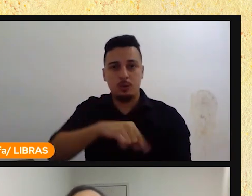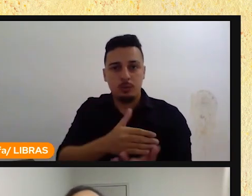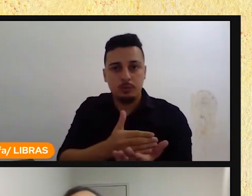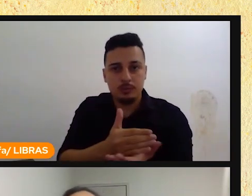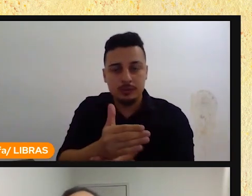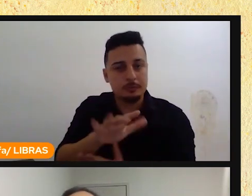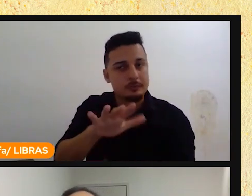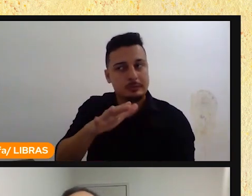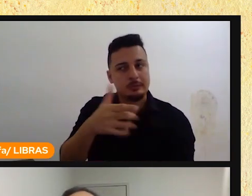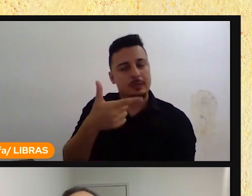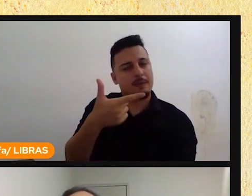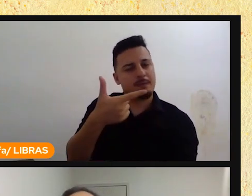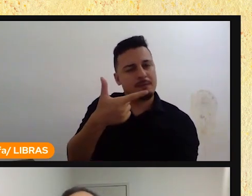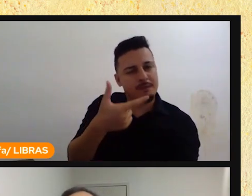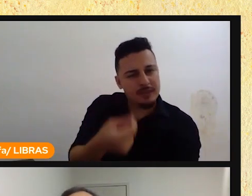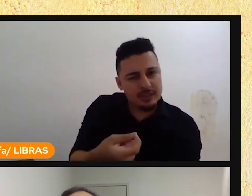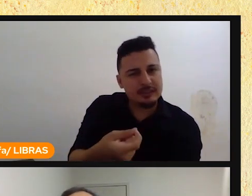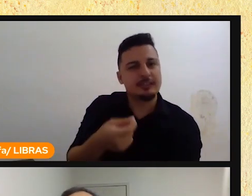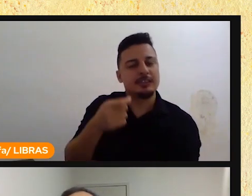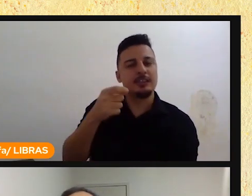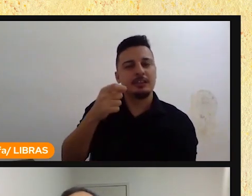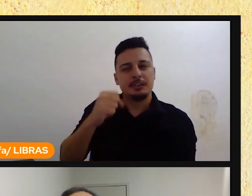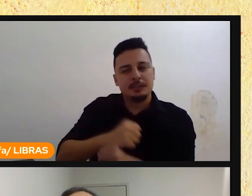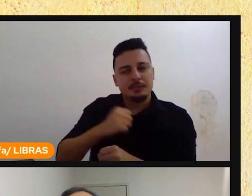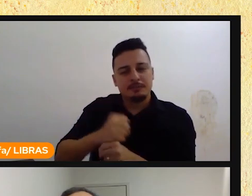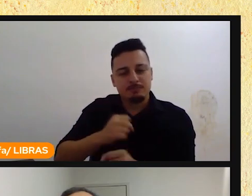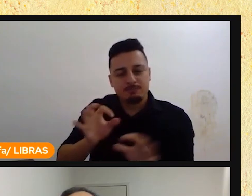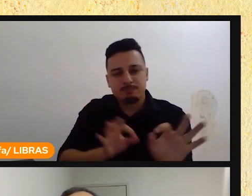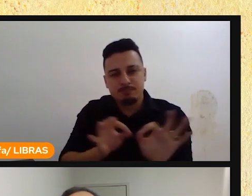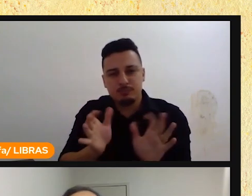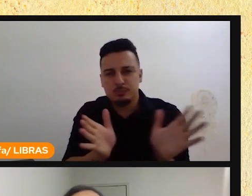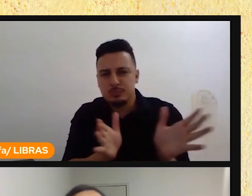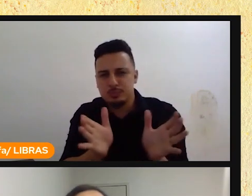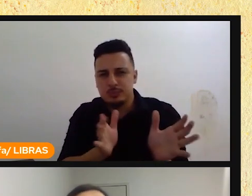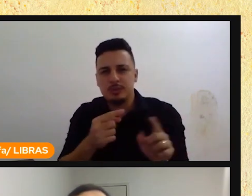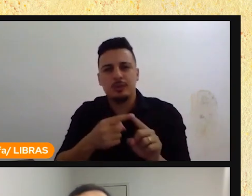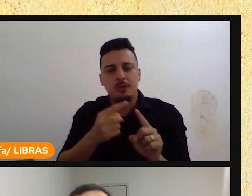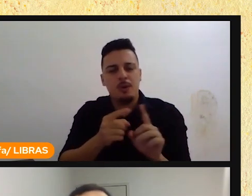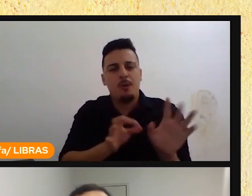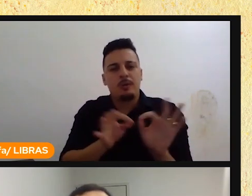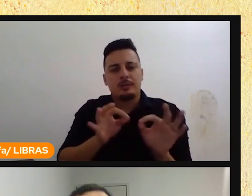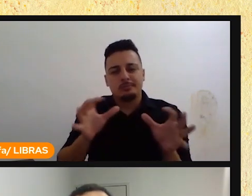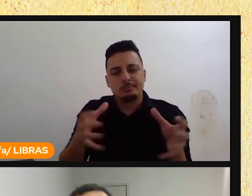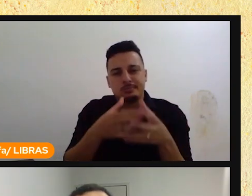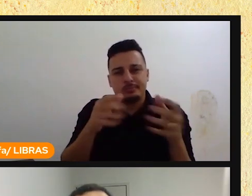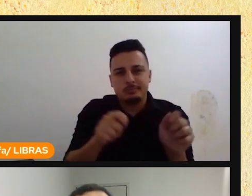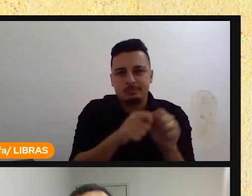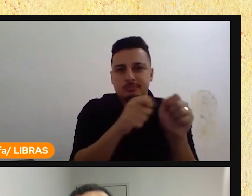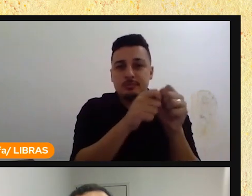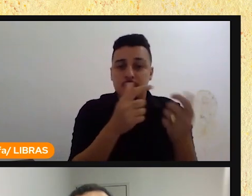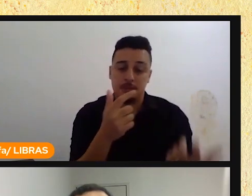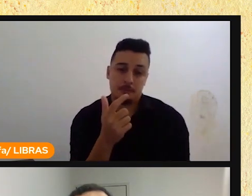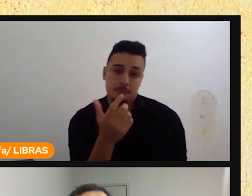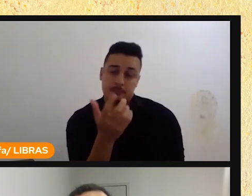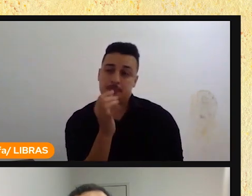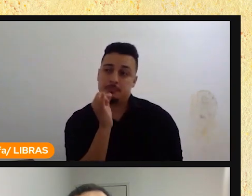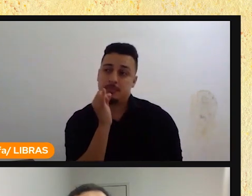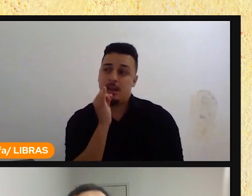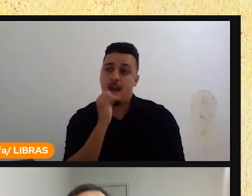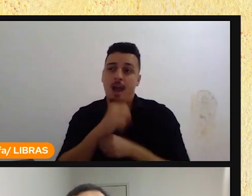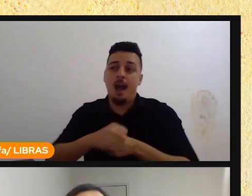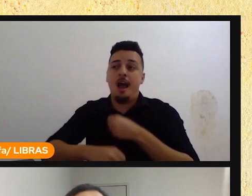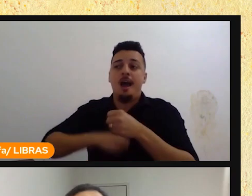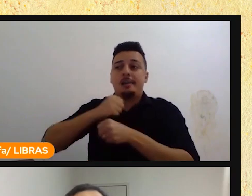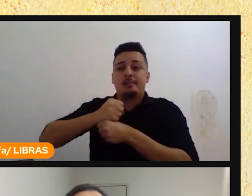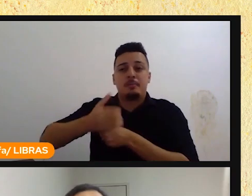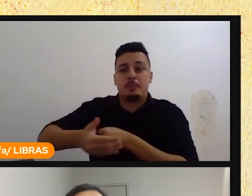de animação em produção, em fase de produção atualmente, mas a gente não sabe quantos anos esse processo vai